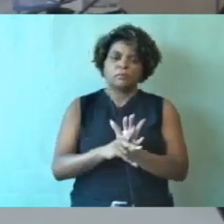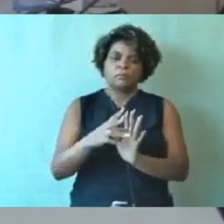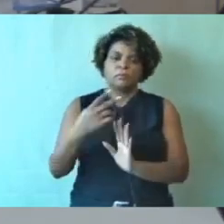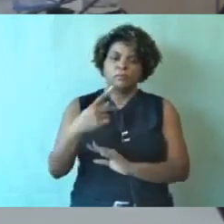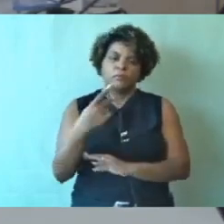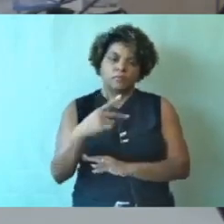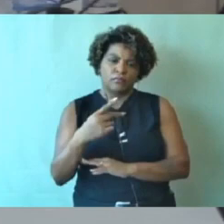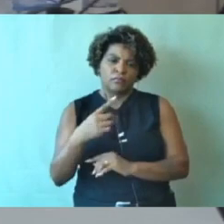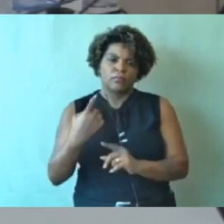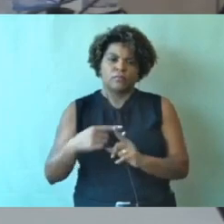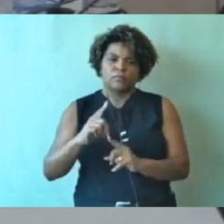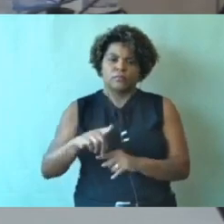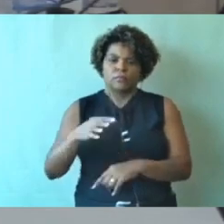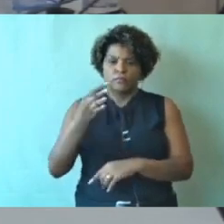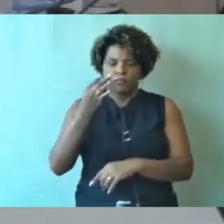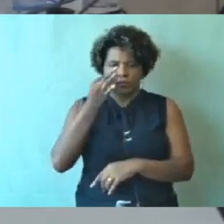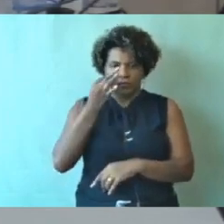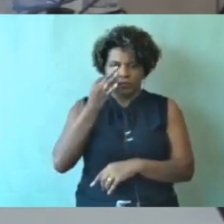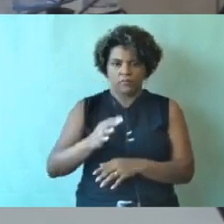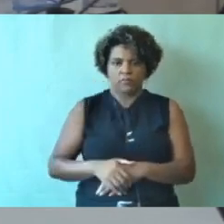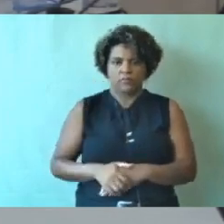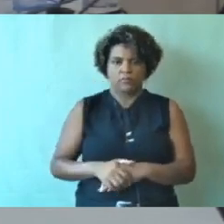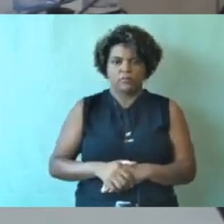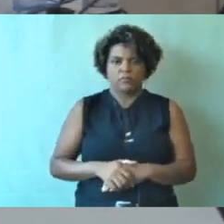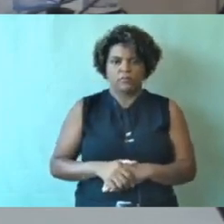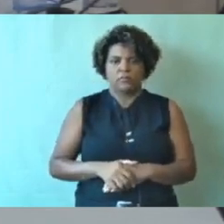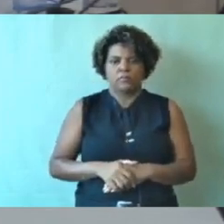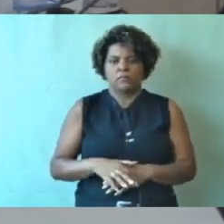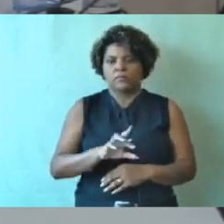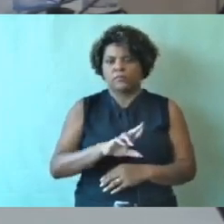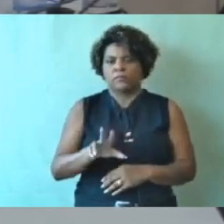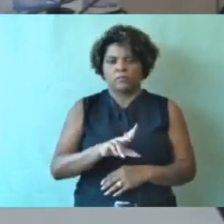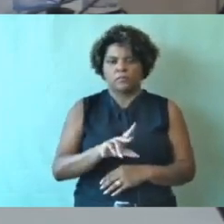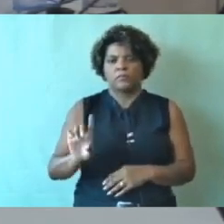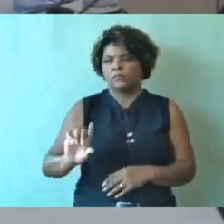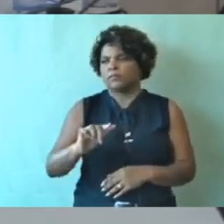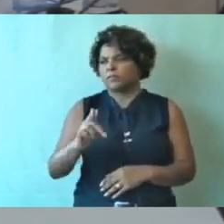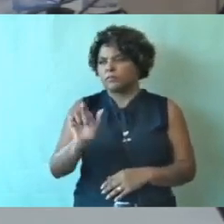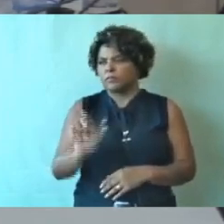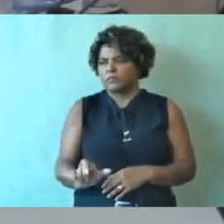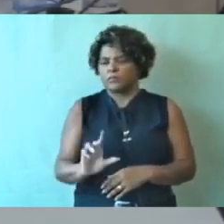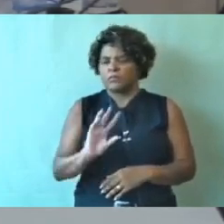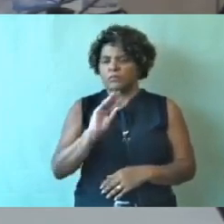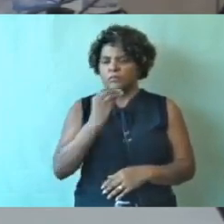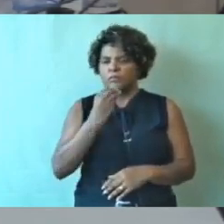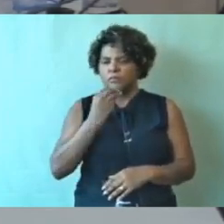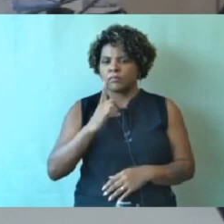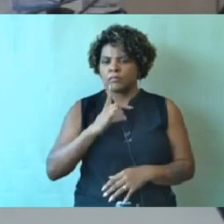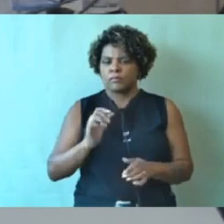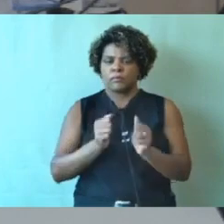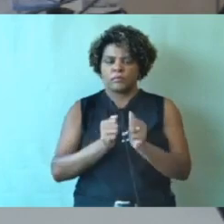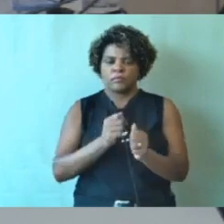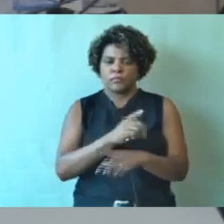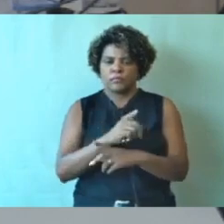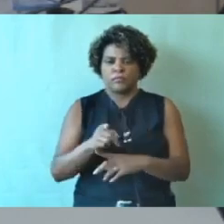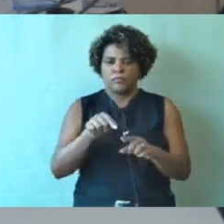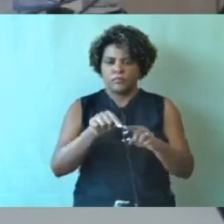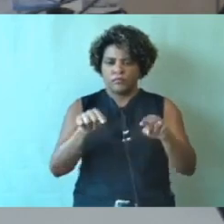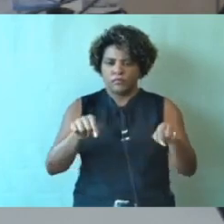aspas, indicadas ou sopradas por outras pessoas que poderiam estar juntos com vocês na sala. Então, só para confirmar aqui